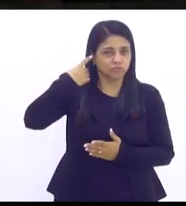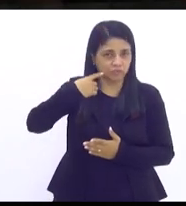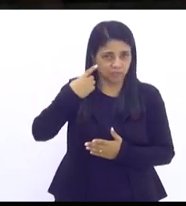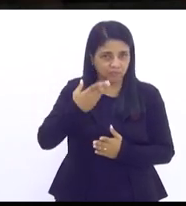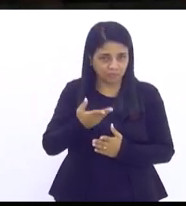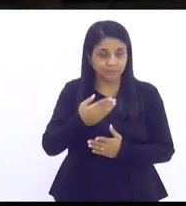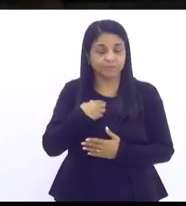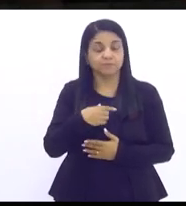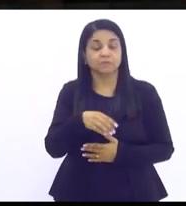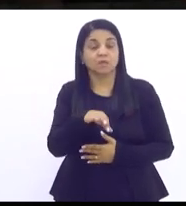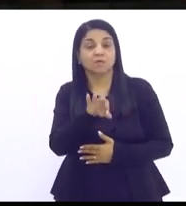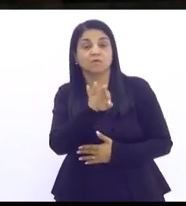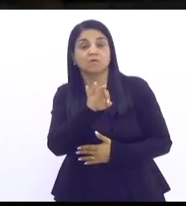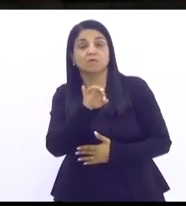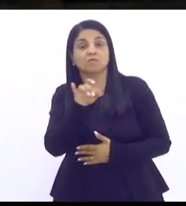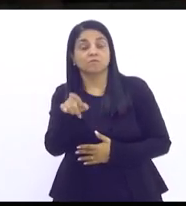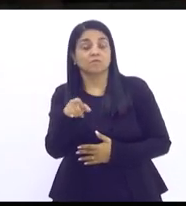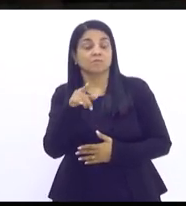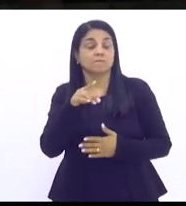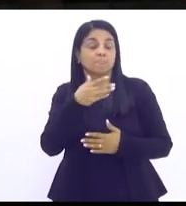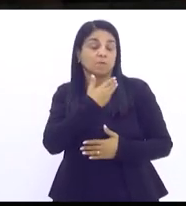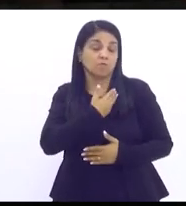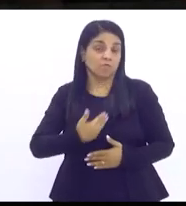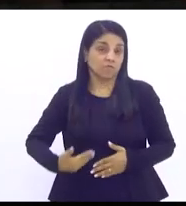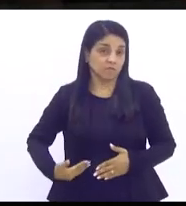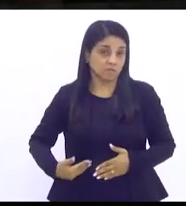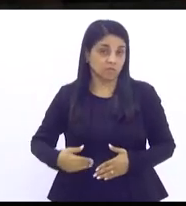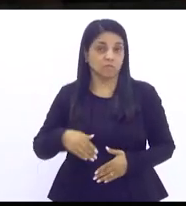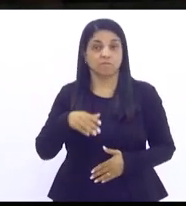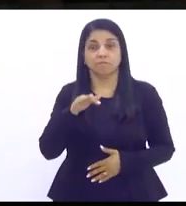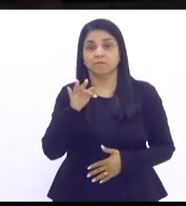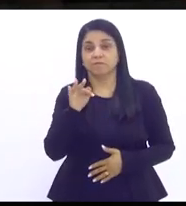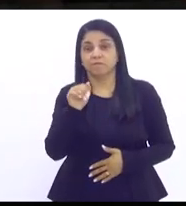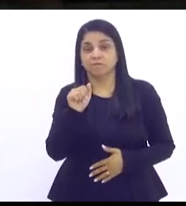Foi delegado ao governador Faria Lima,